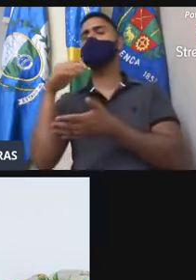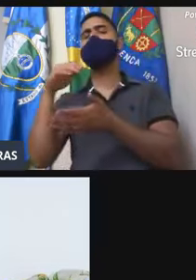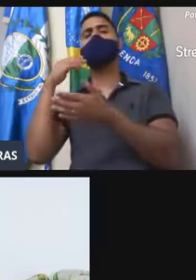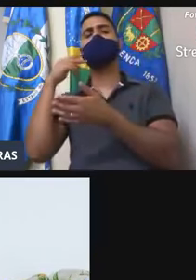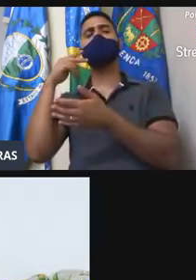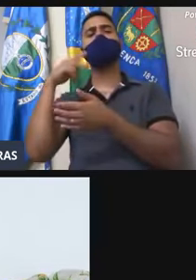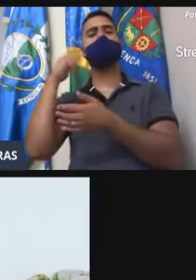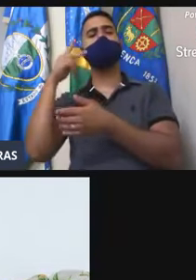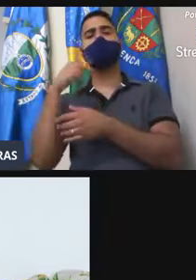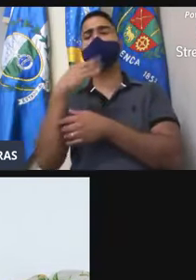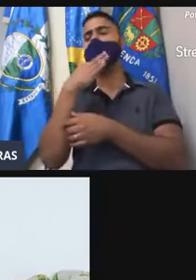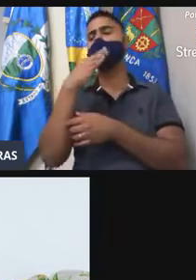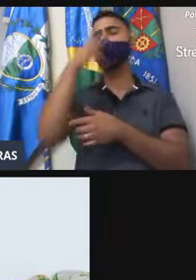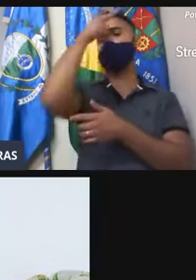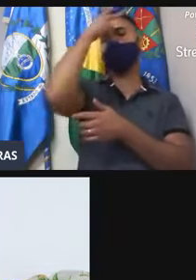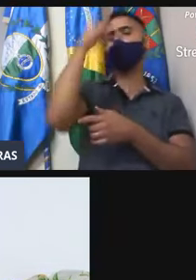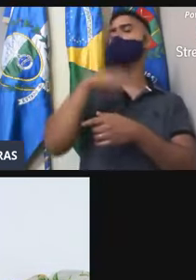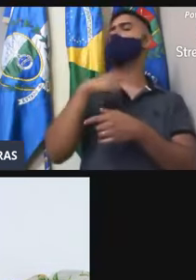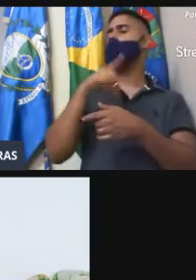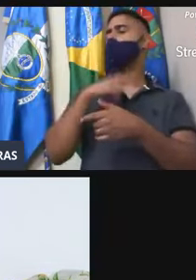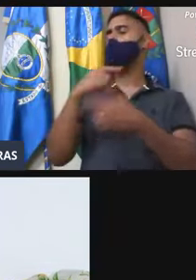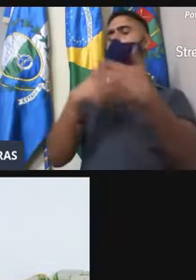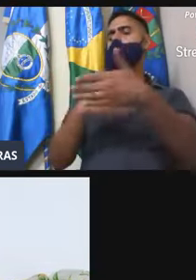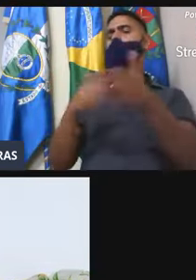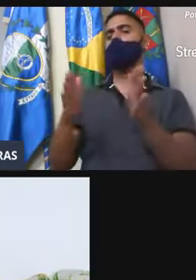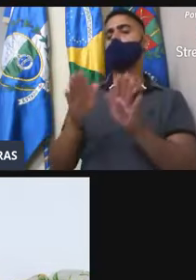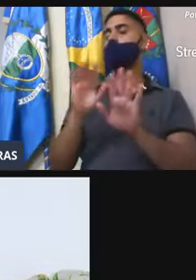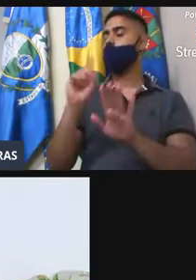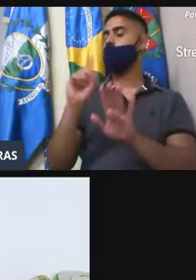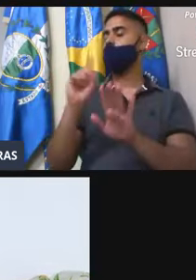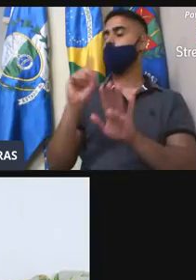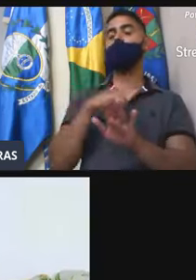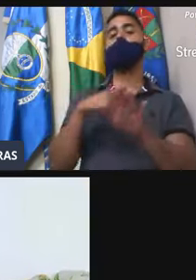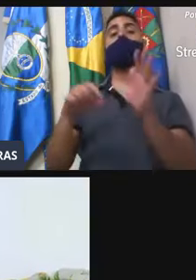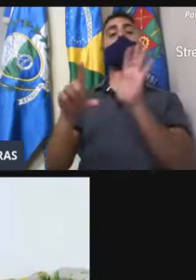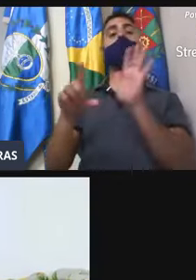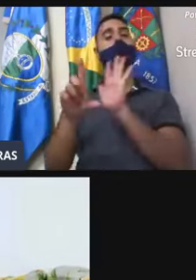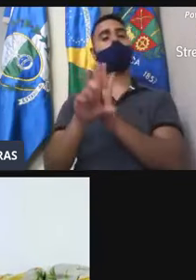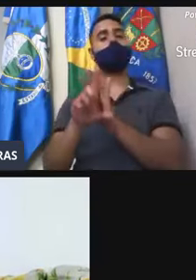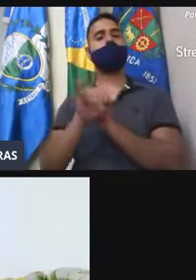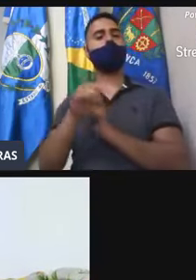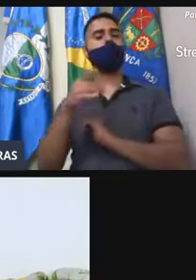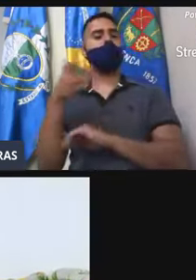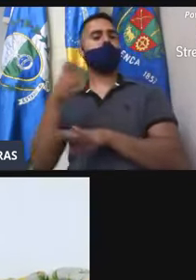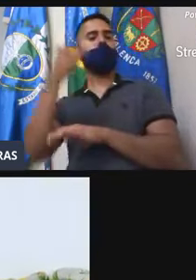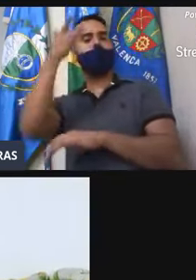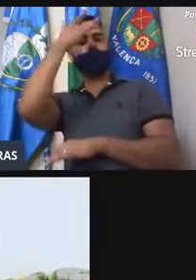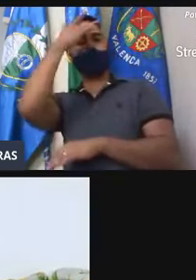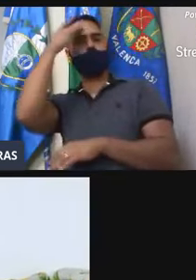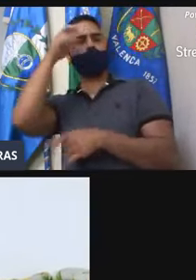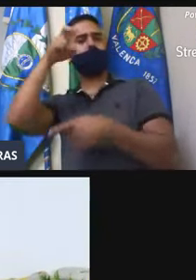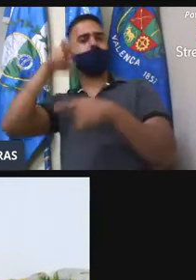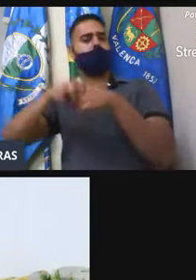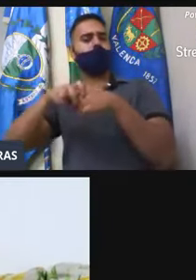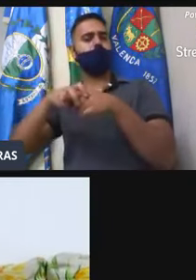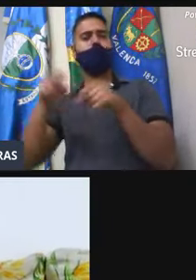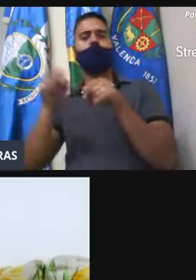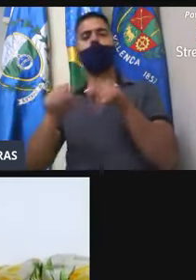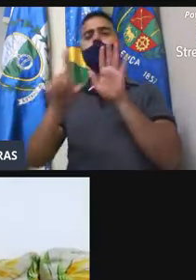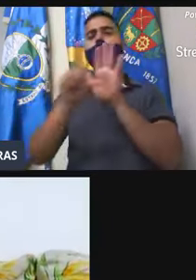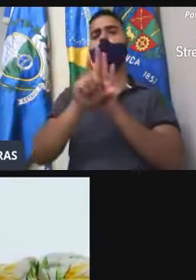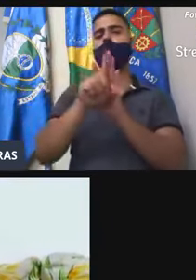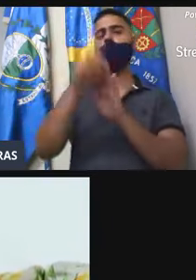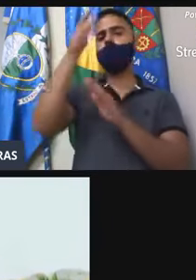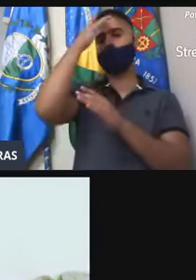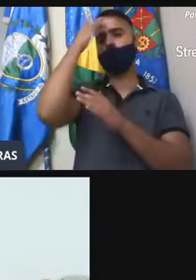conheço o prefeito, eu vou ter a cesta básica, outro... Não, é uma lei. Se sentar alguém, qualquer que seja, na cadeira e não cumprir a lei,